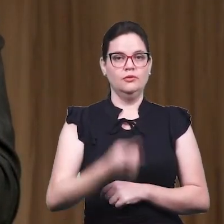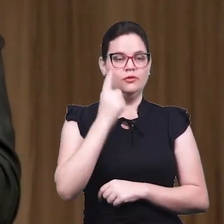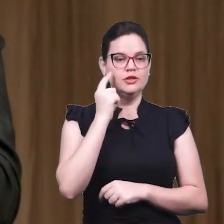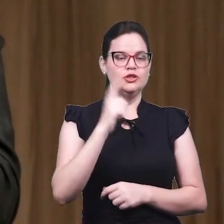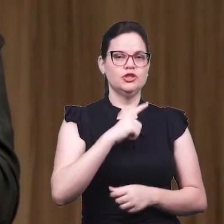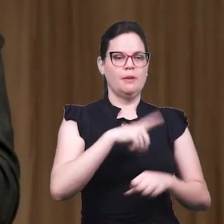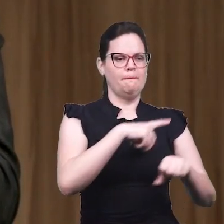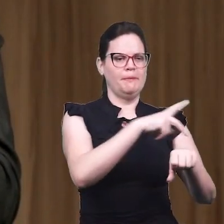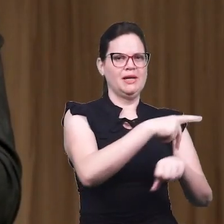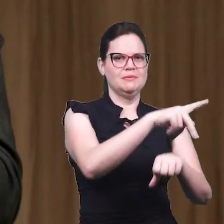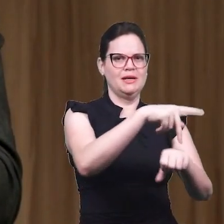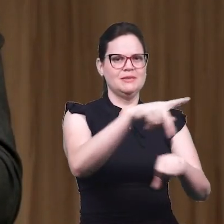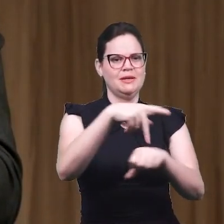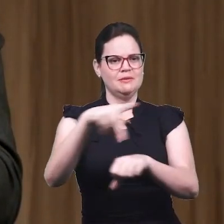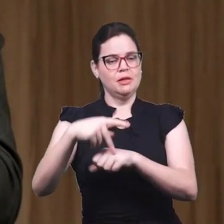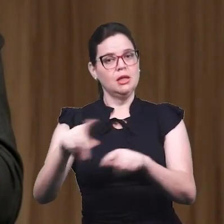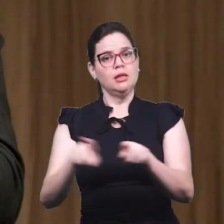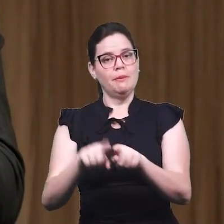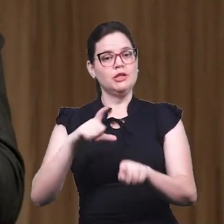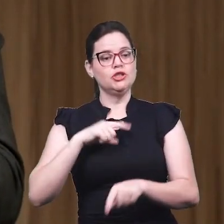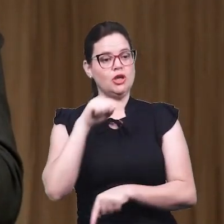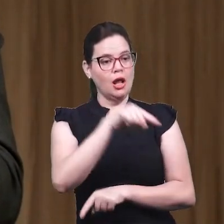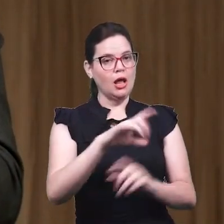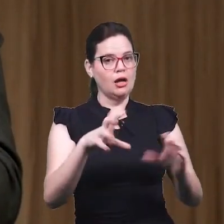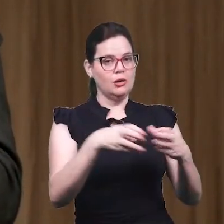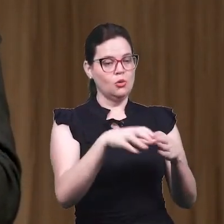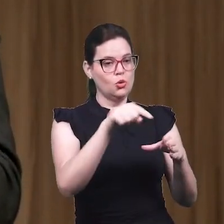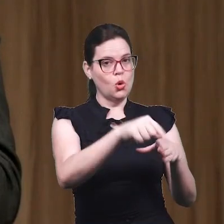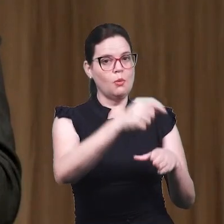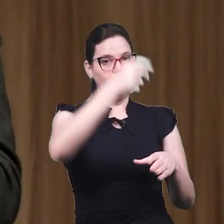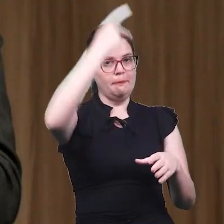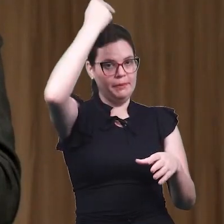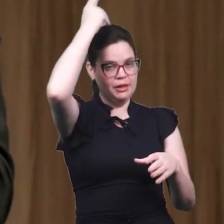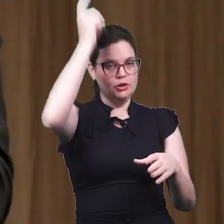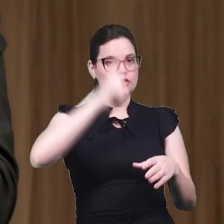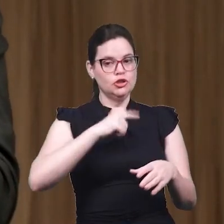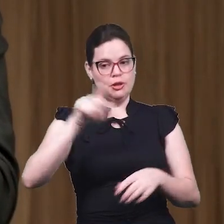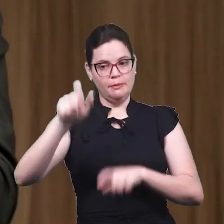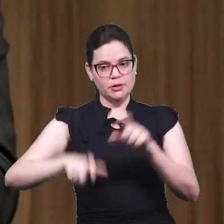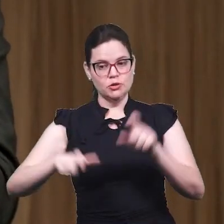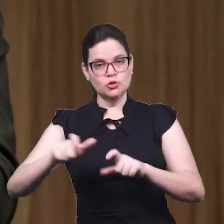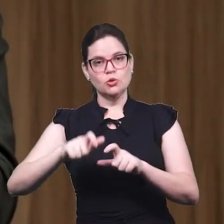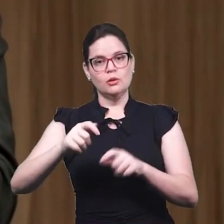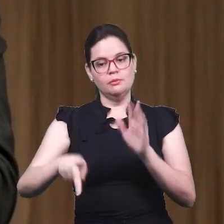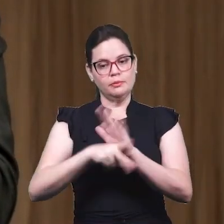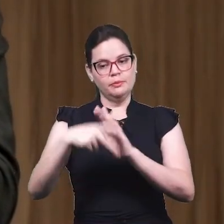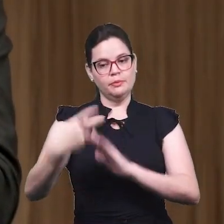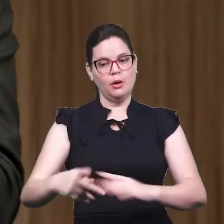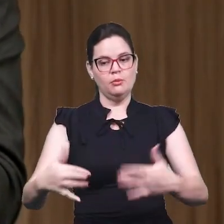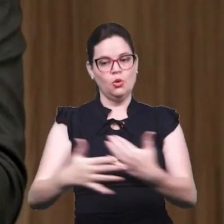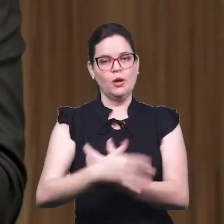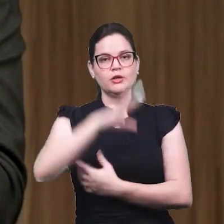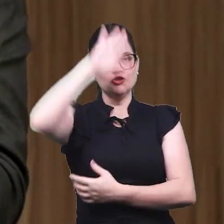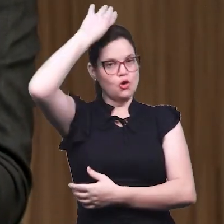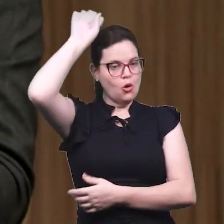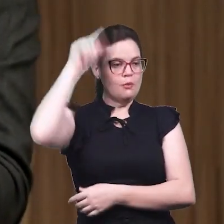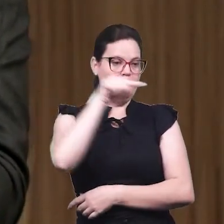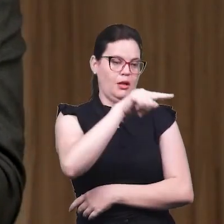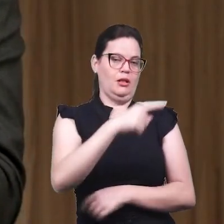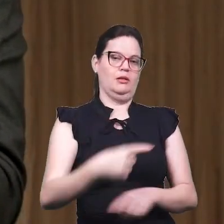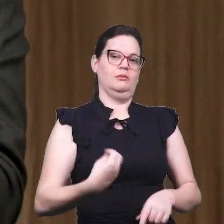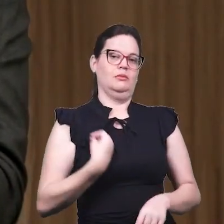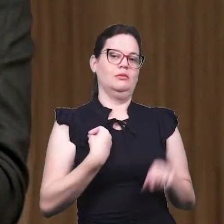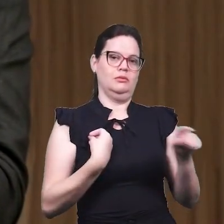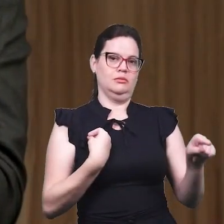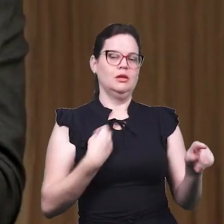partos, elamitas, e havia pessoas de Roma, havia romanos. Então, é tão importante nós